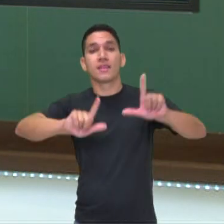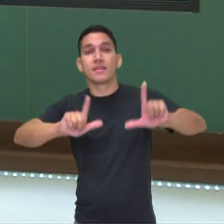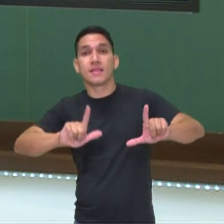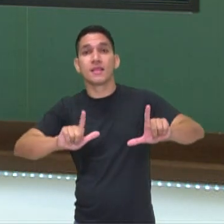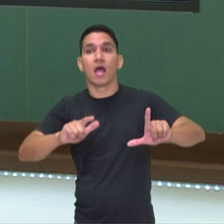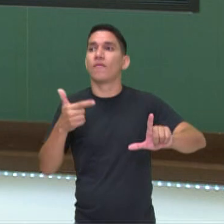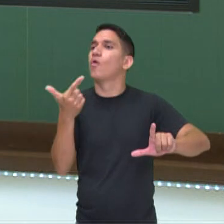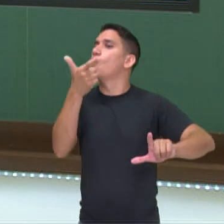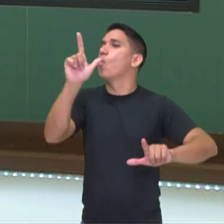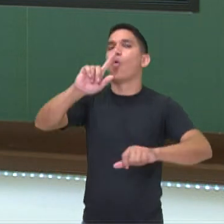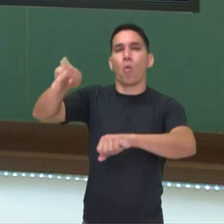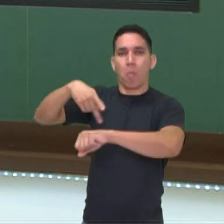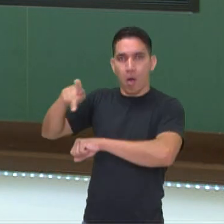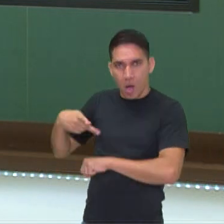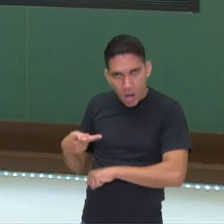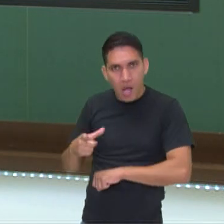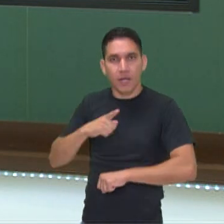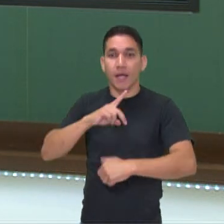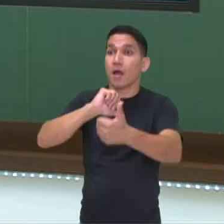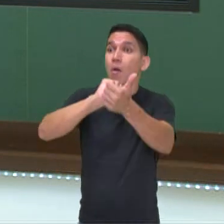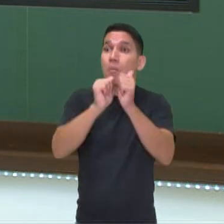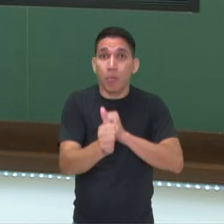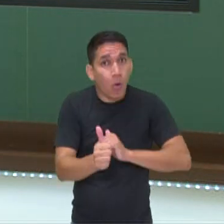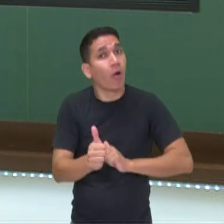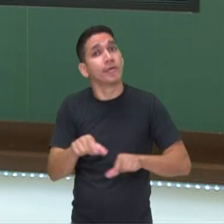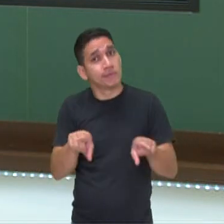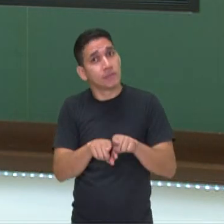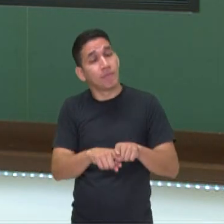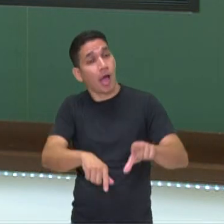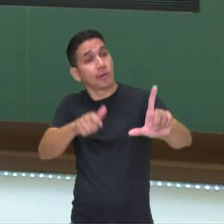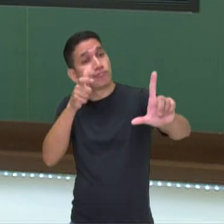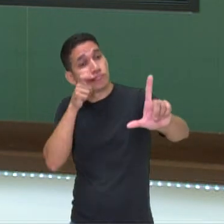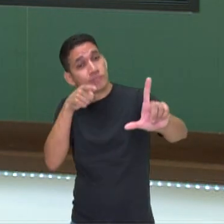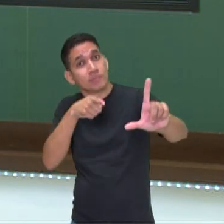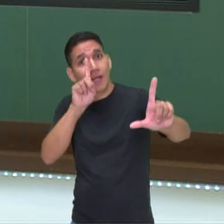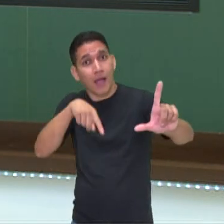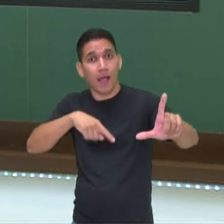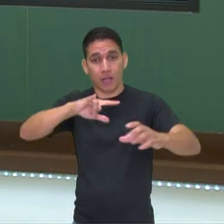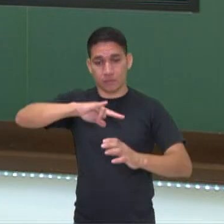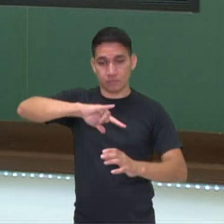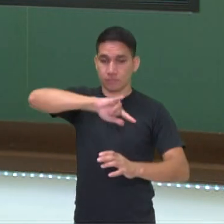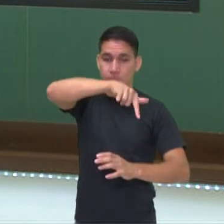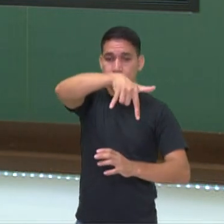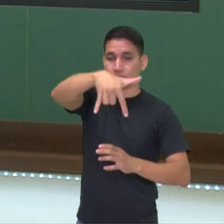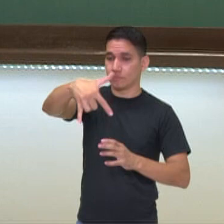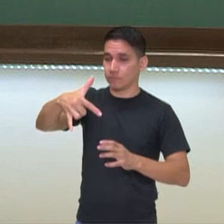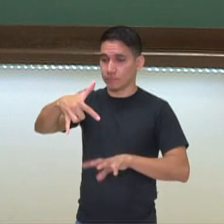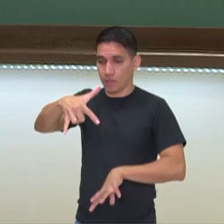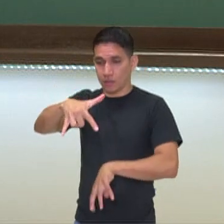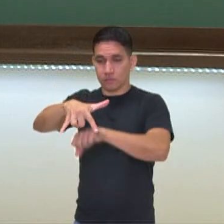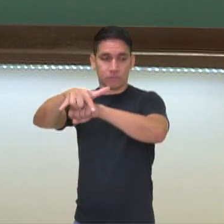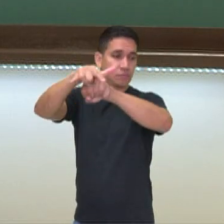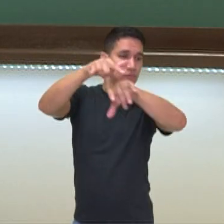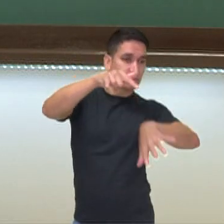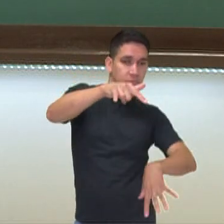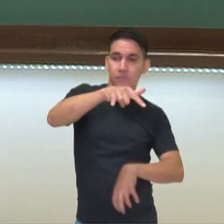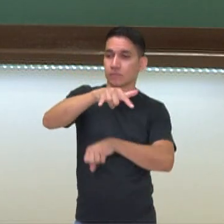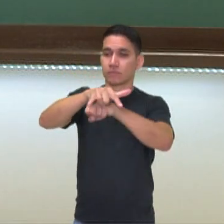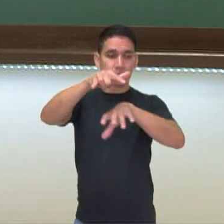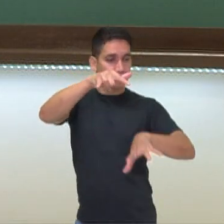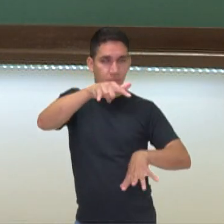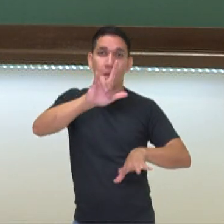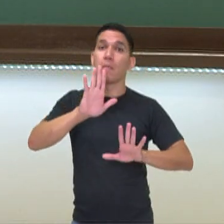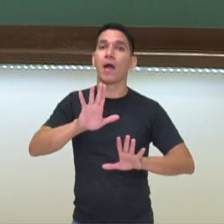internacionais de grandes eventos esportivos que também contam com essa tecnologia. Mas os satélites também são utilizados com as